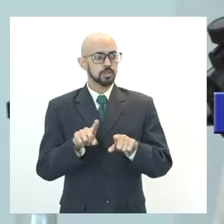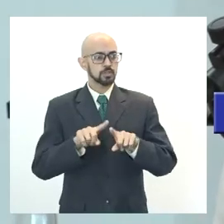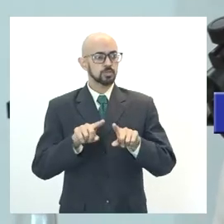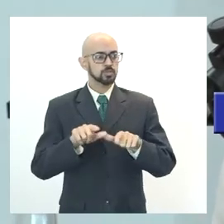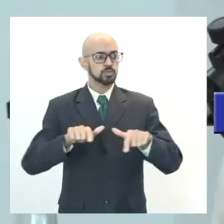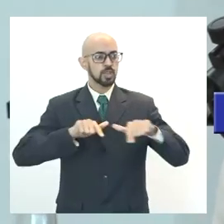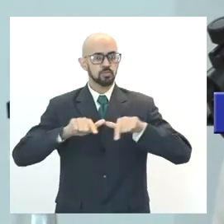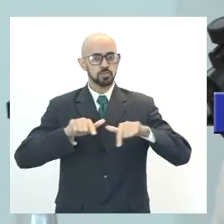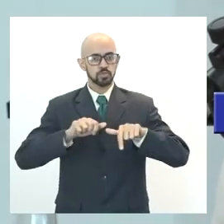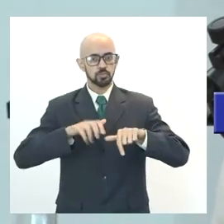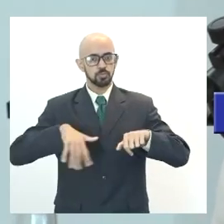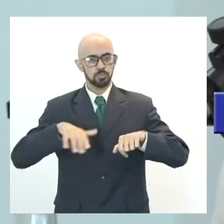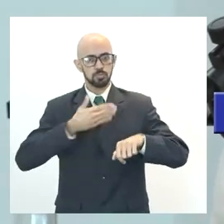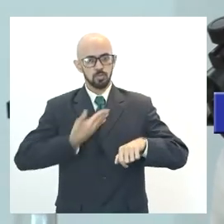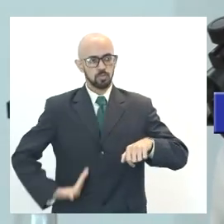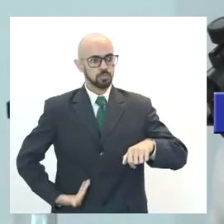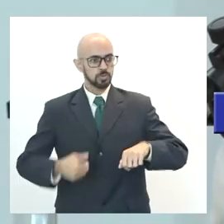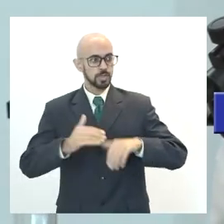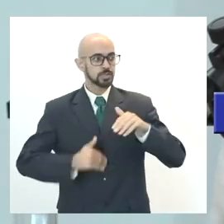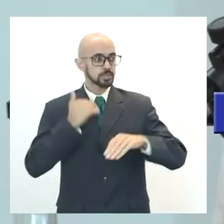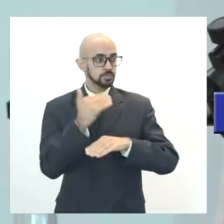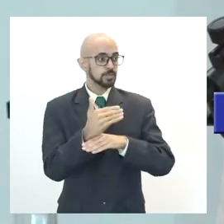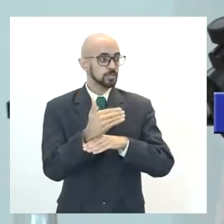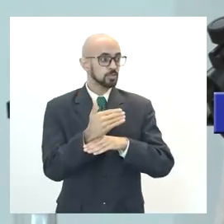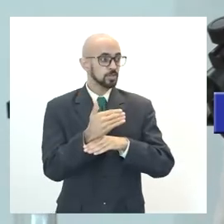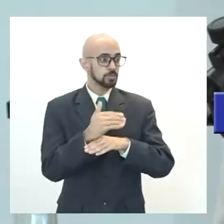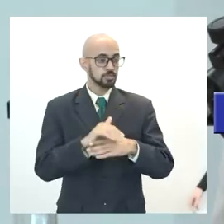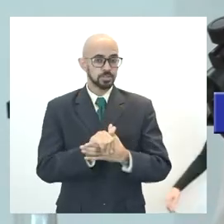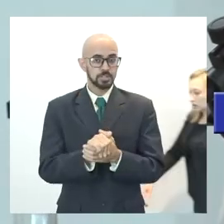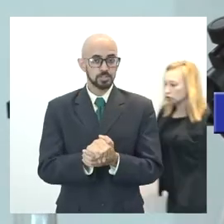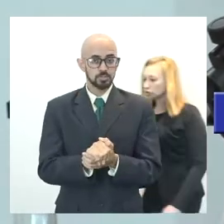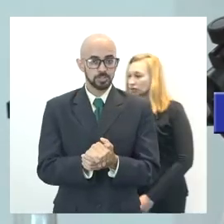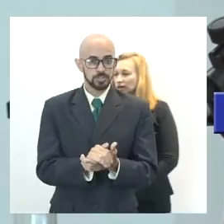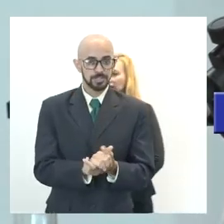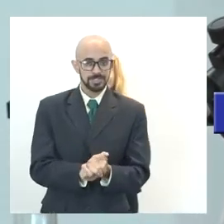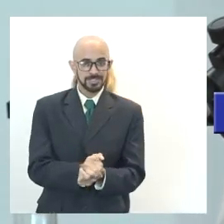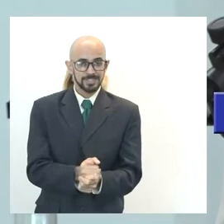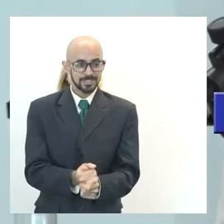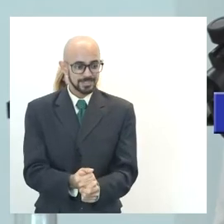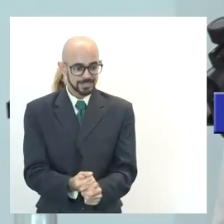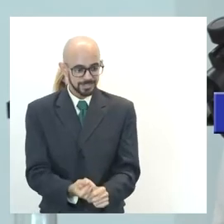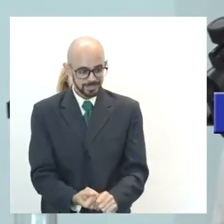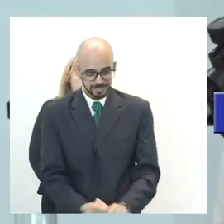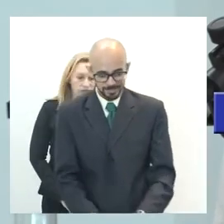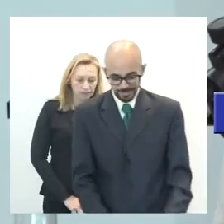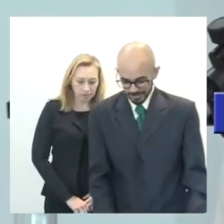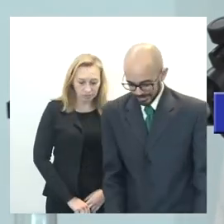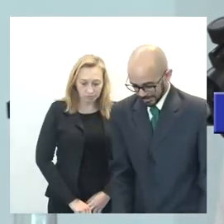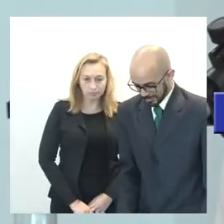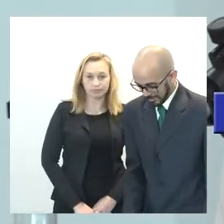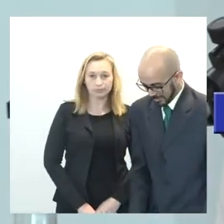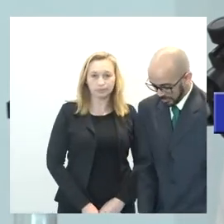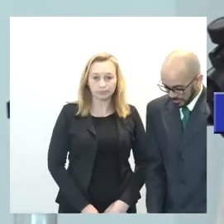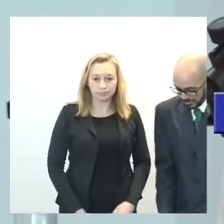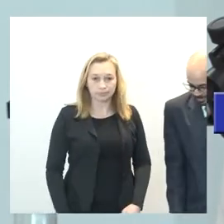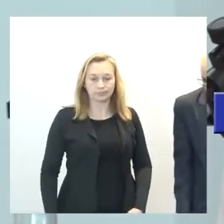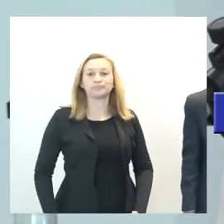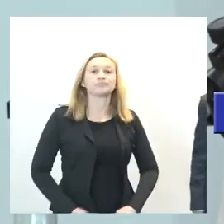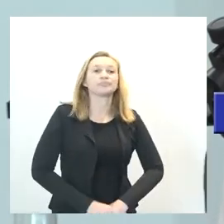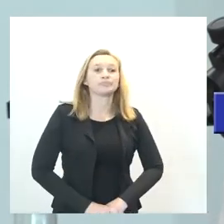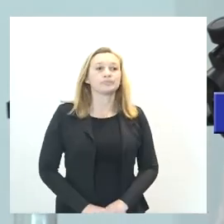Mas acima de tudo aqui nós temos é Bom Princípio atender né que a população